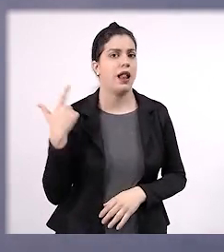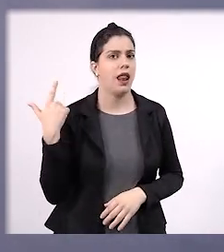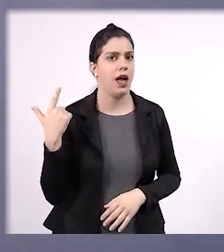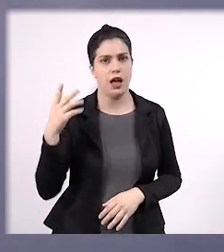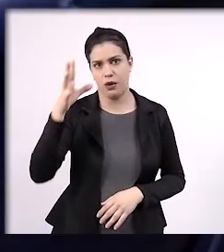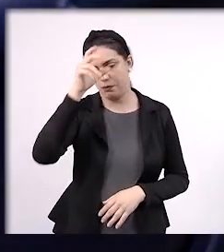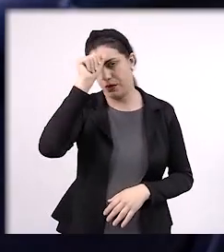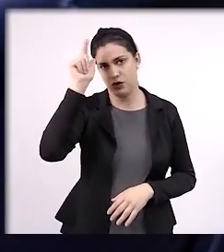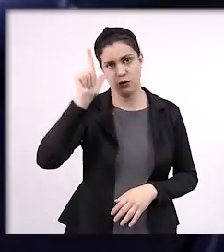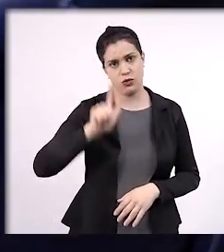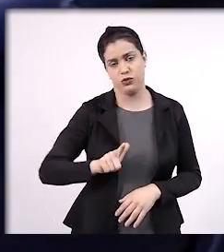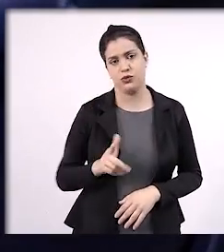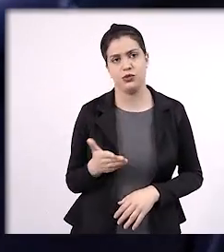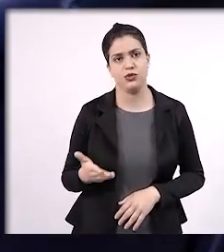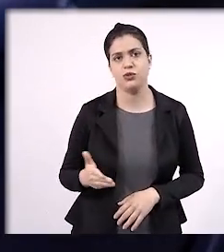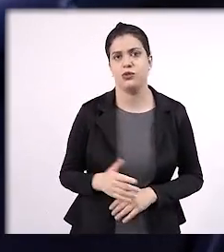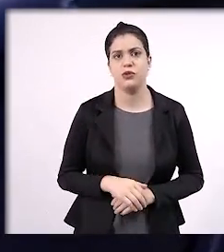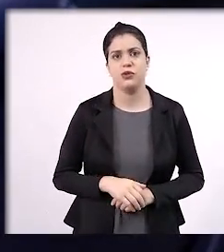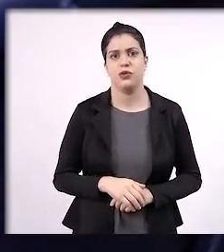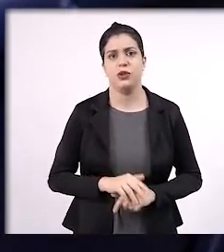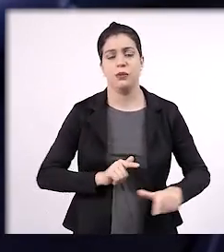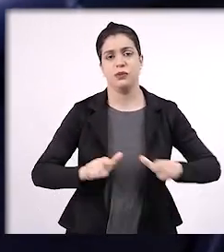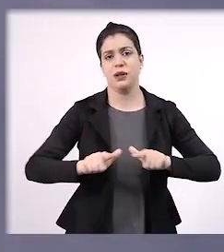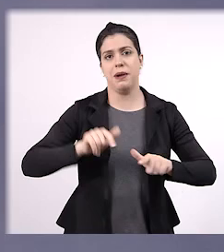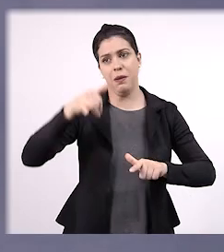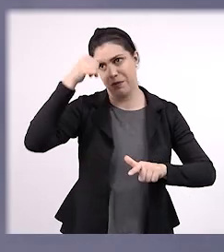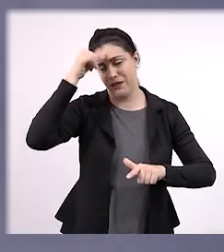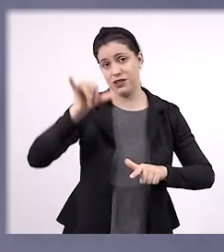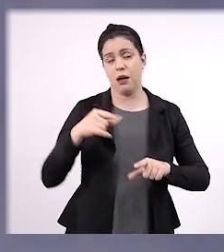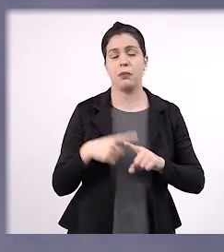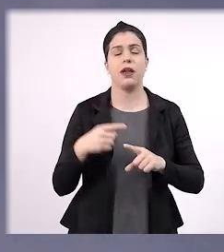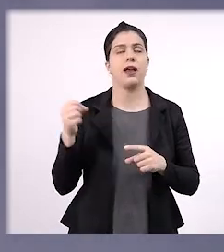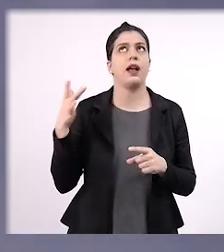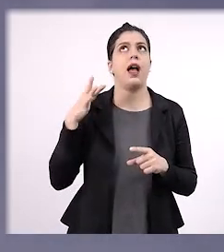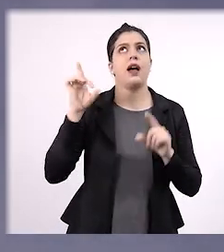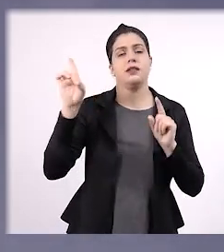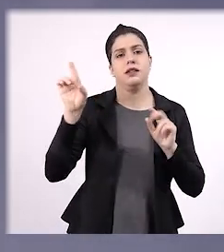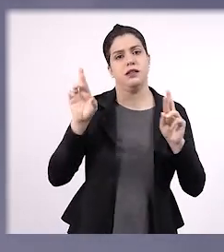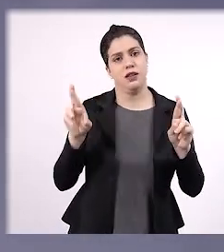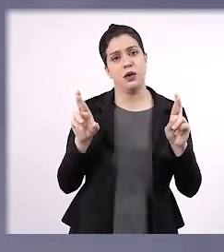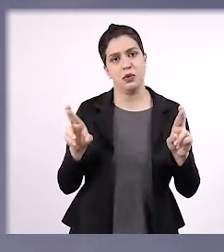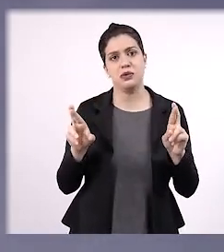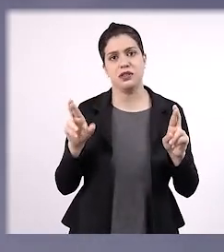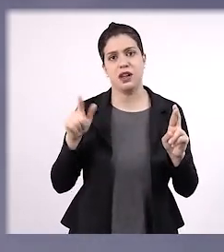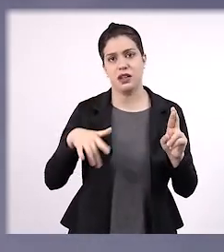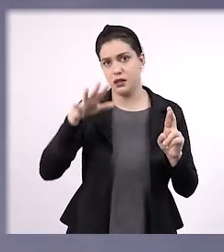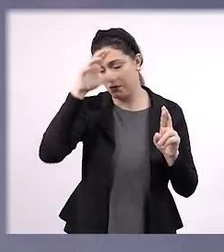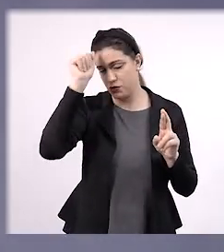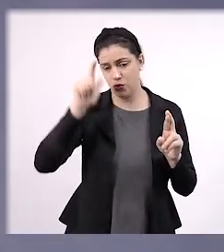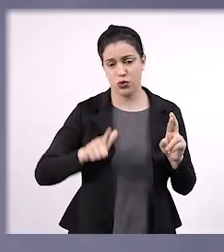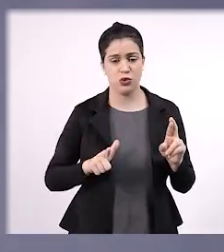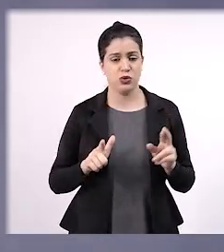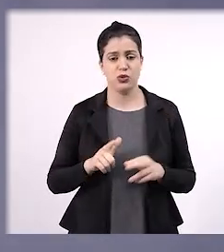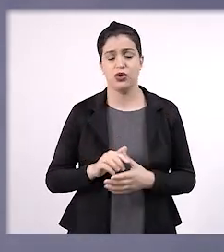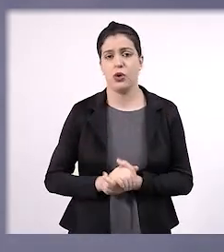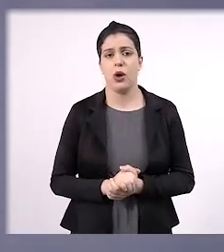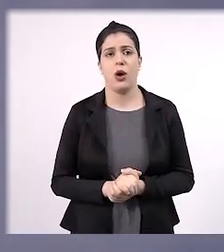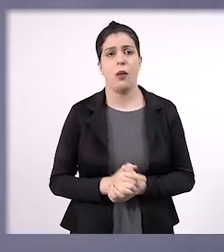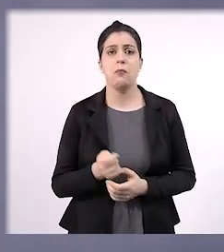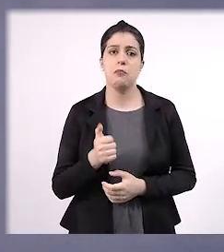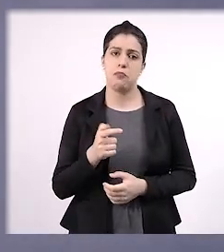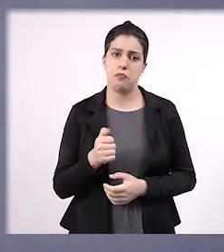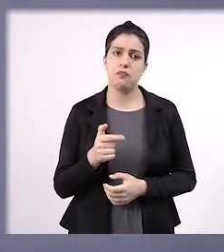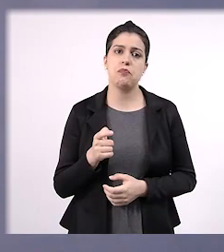aí da administração superior, foi feita essa força-tarefa em todos esses locais constantes. Lógico que Mato Grosso